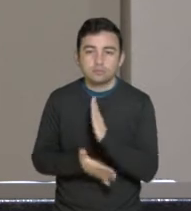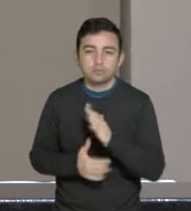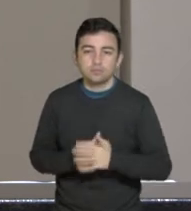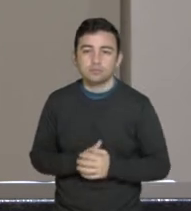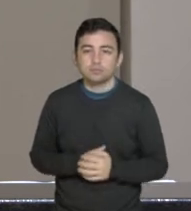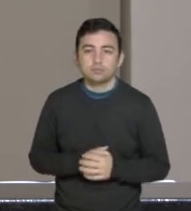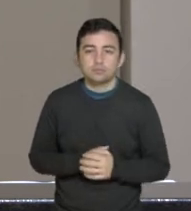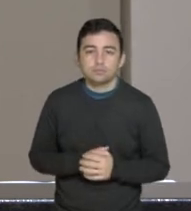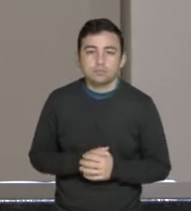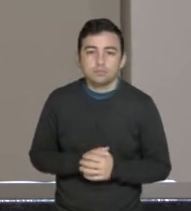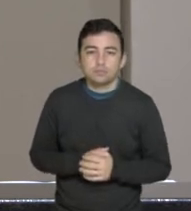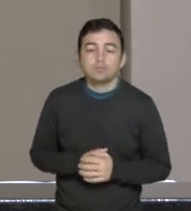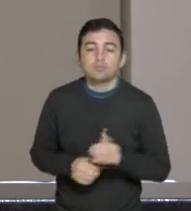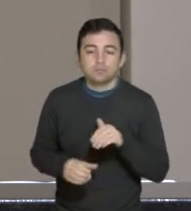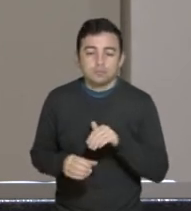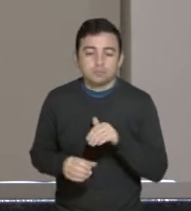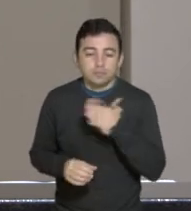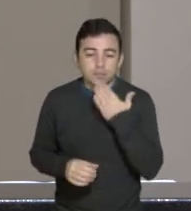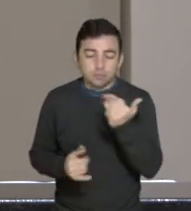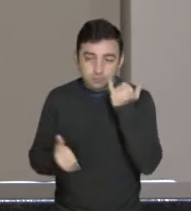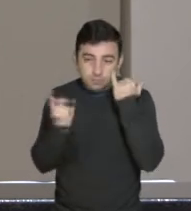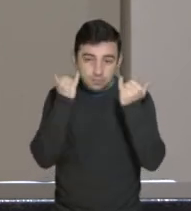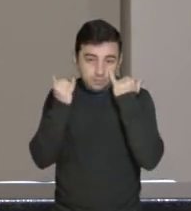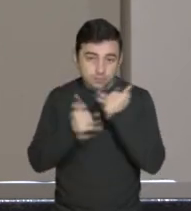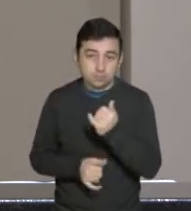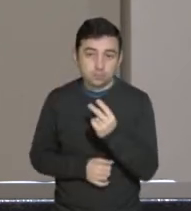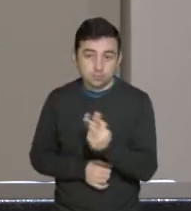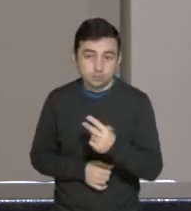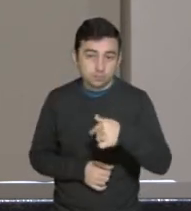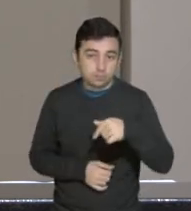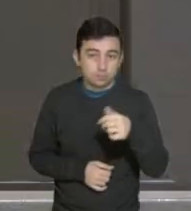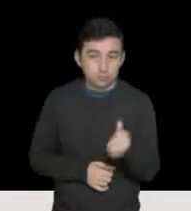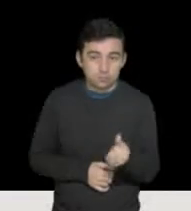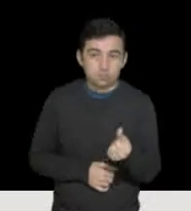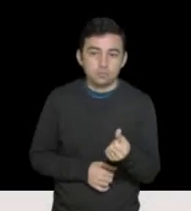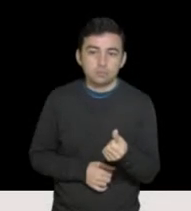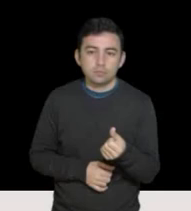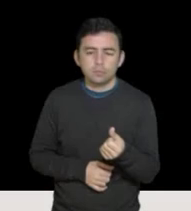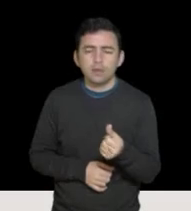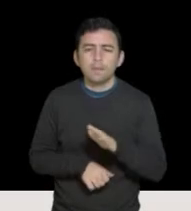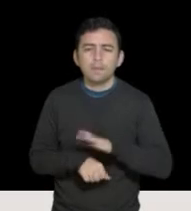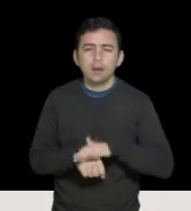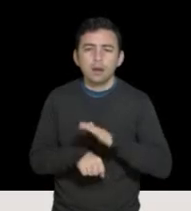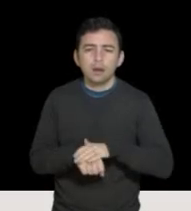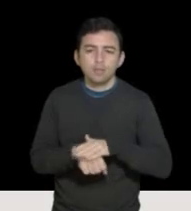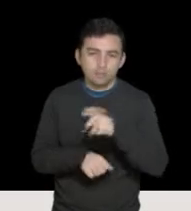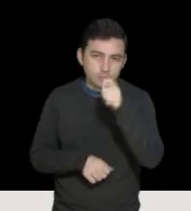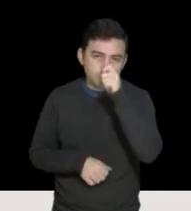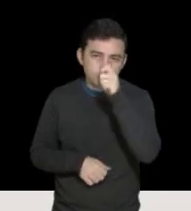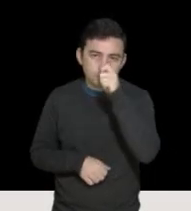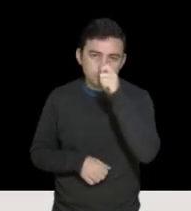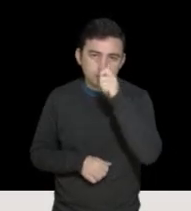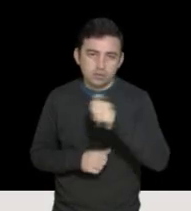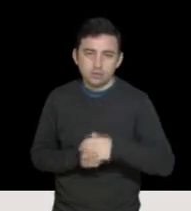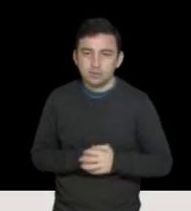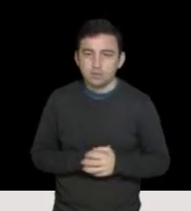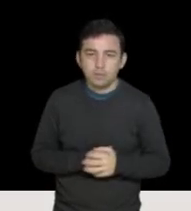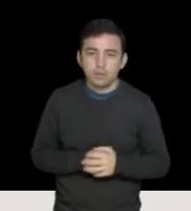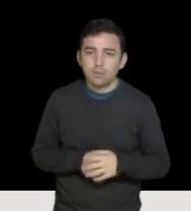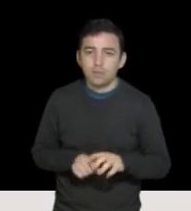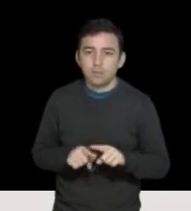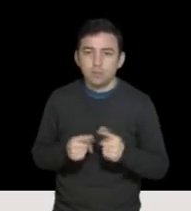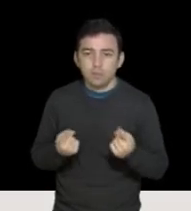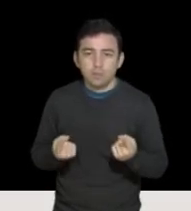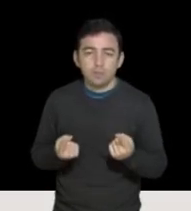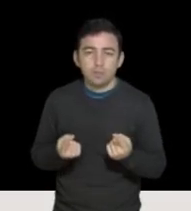aprovado. Pedido de informação 276, autor, deputado João Amin, solicitando ao